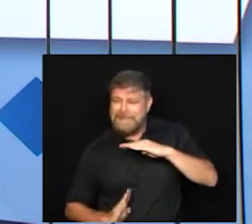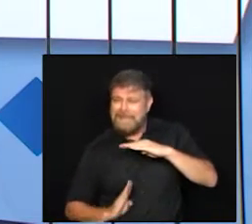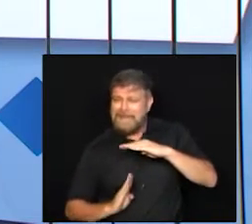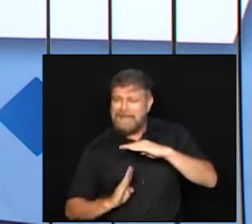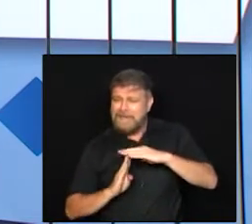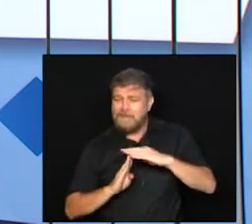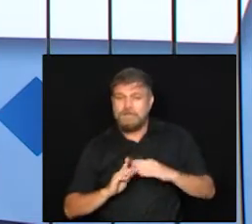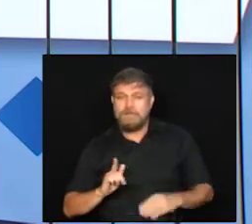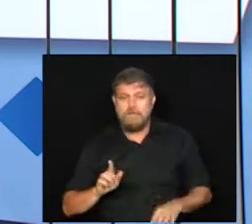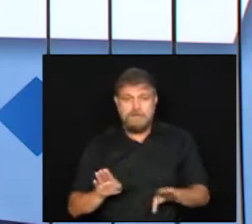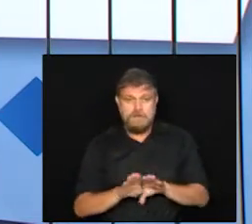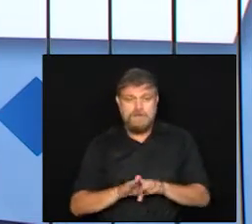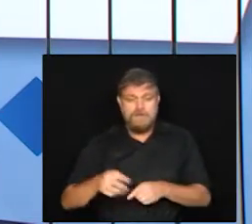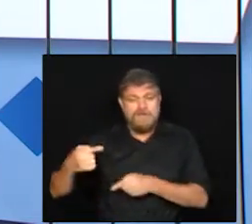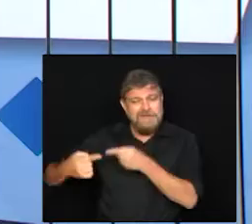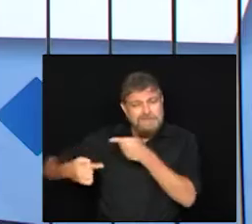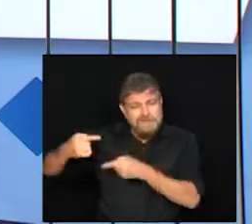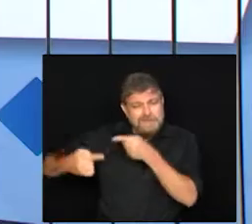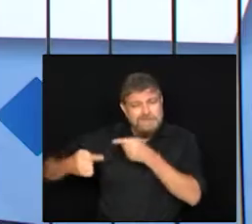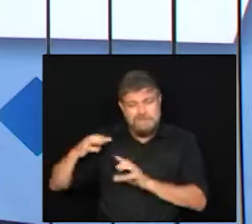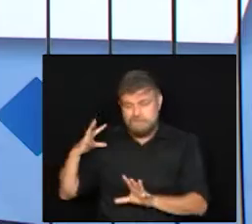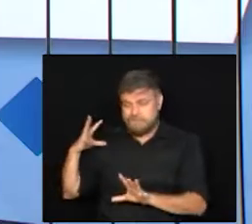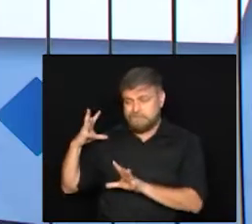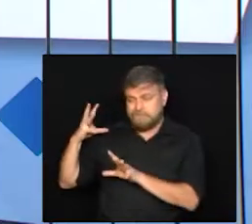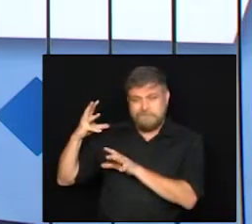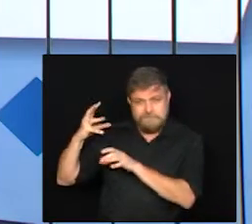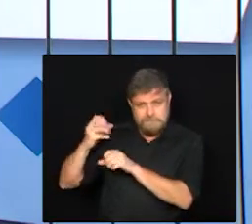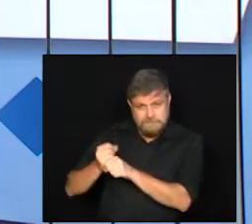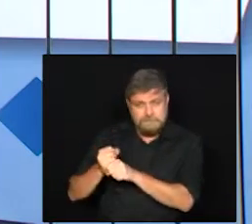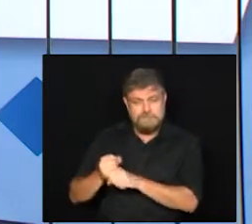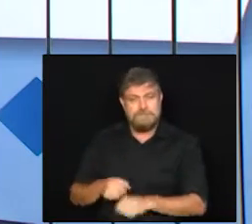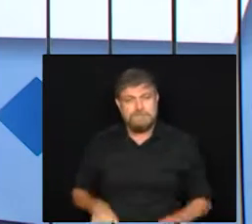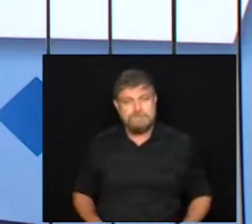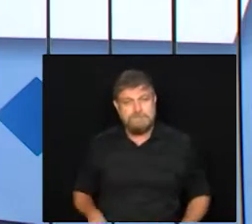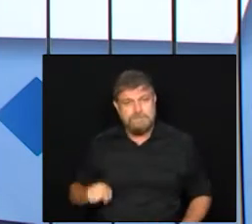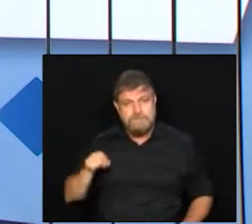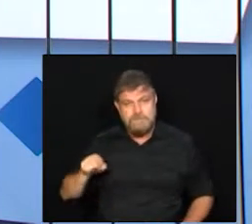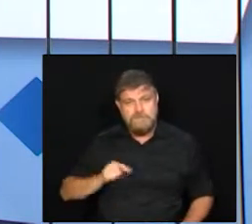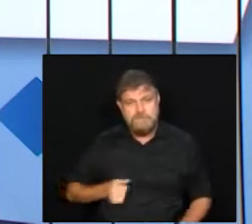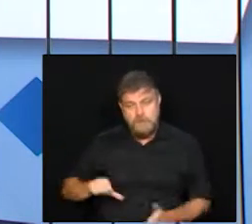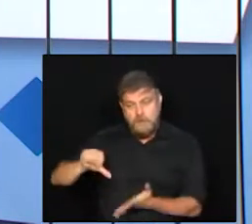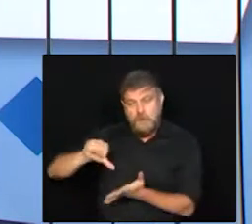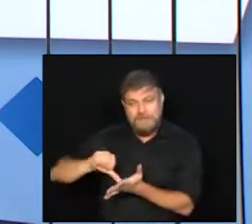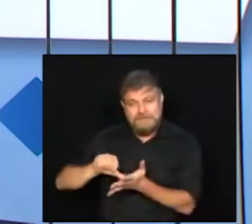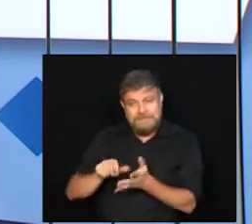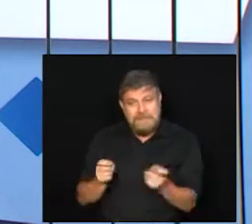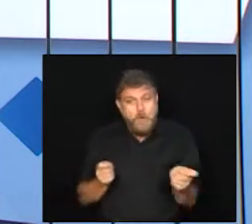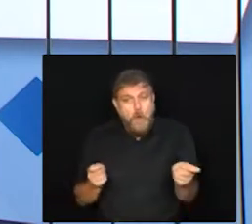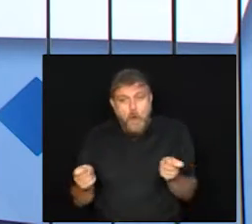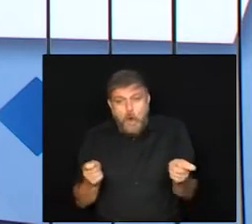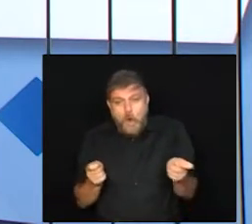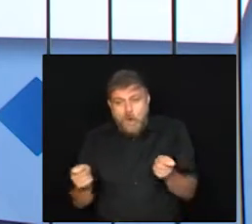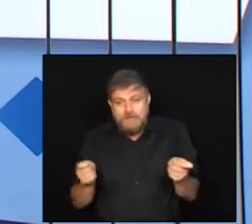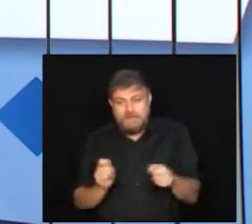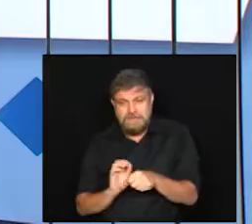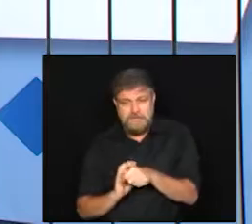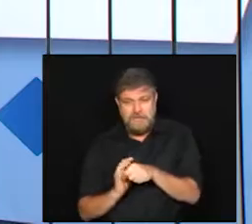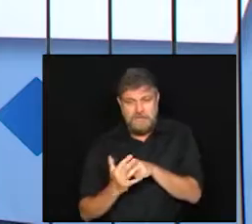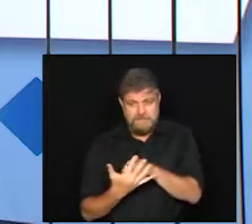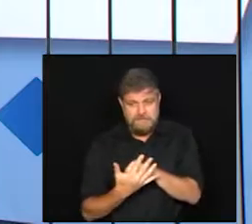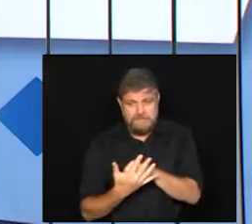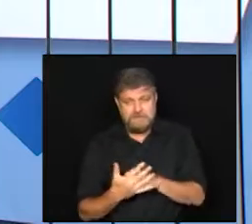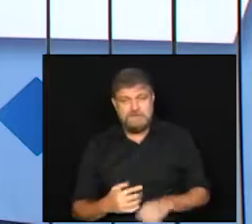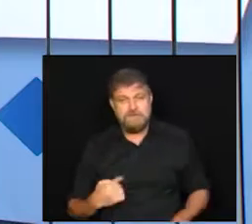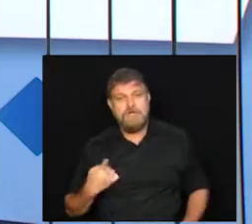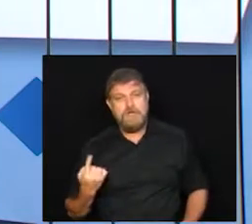E tudo que foi discutido, inclusive por esse centro de contingência da Covid-19,